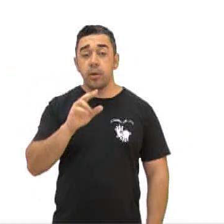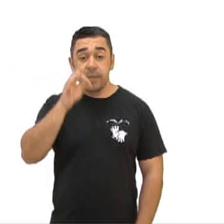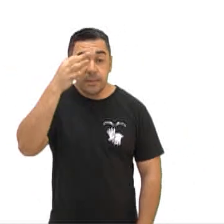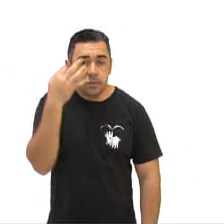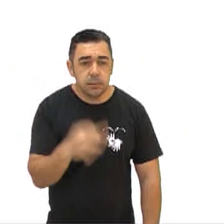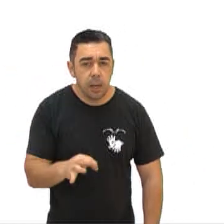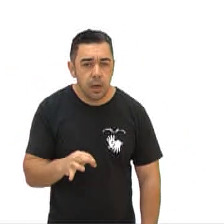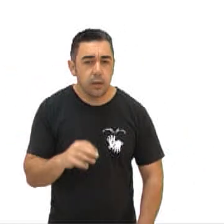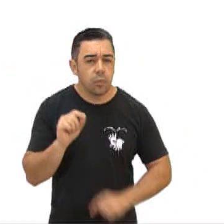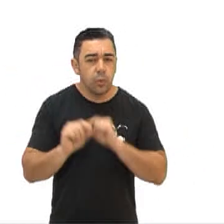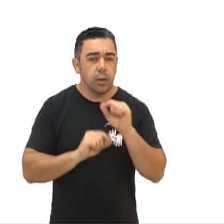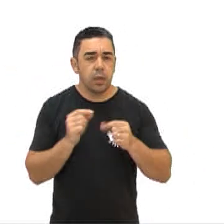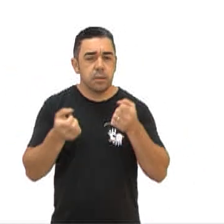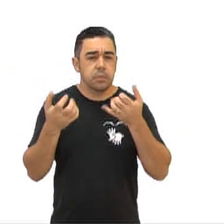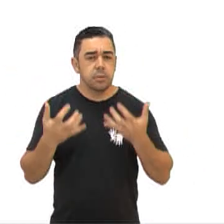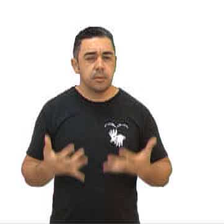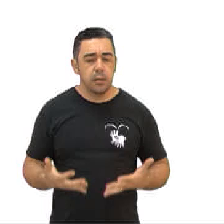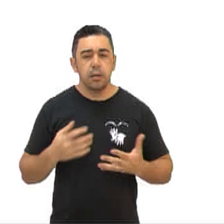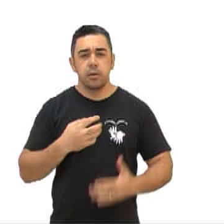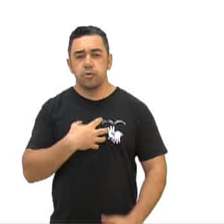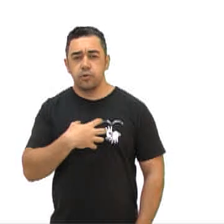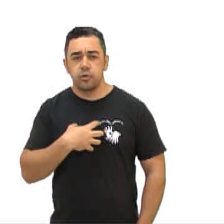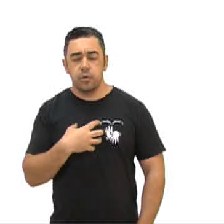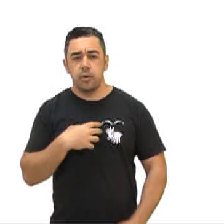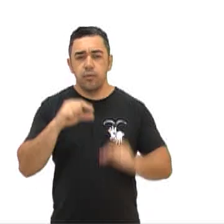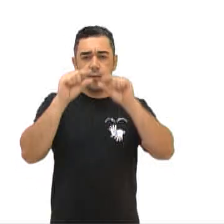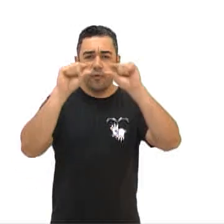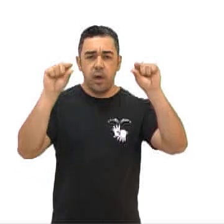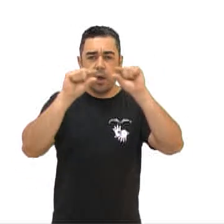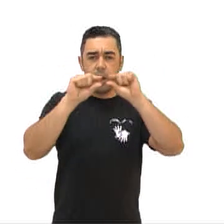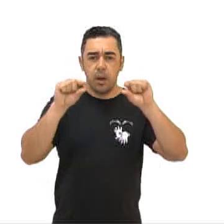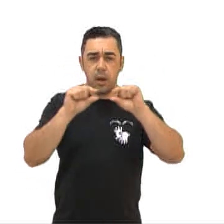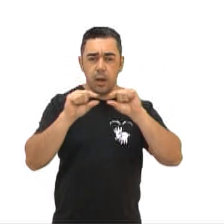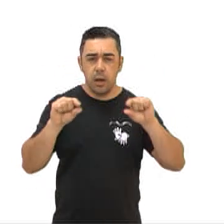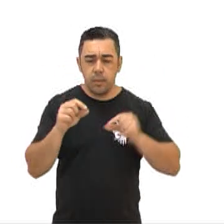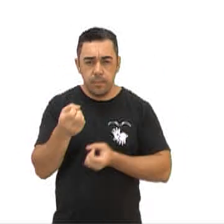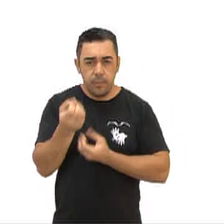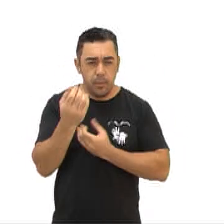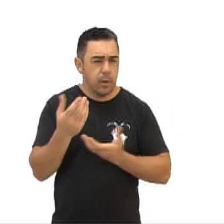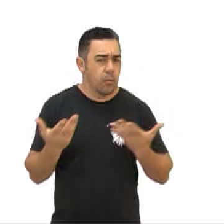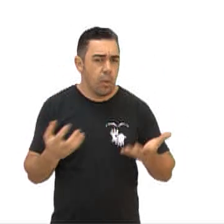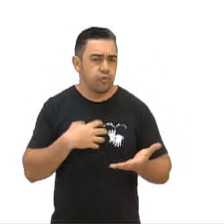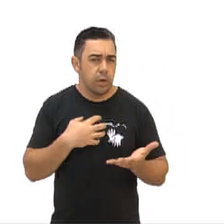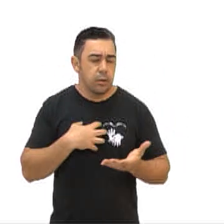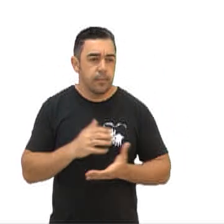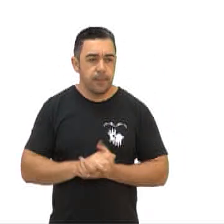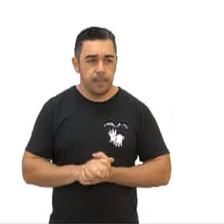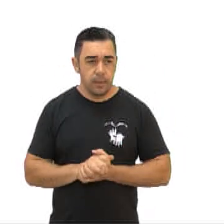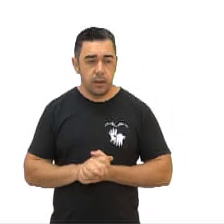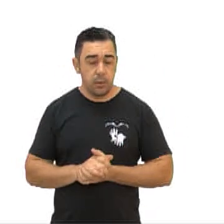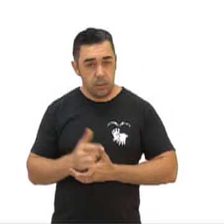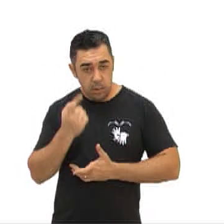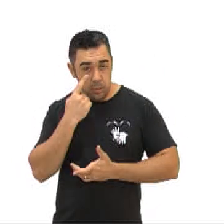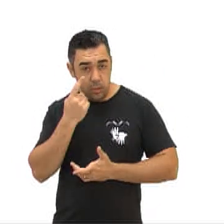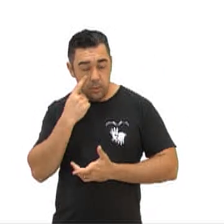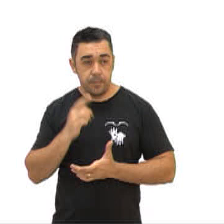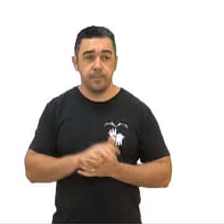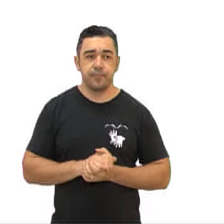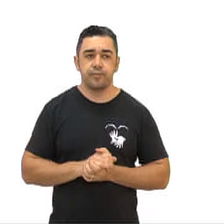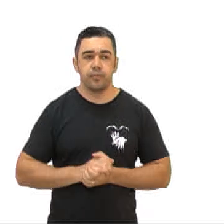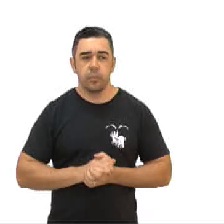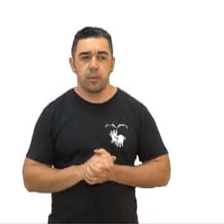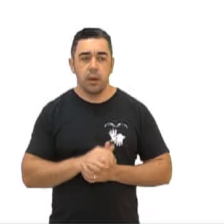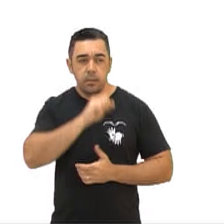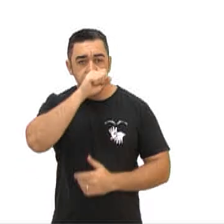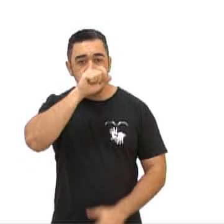opção que define a forma dos versos do poema. Que forma poética é essa? Vou ler com vocês o recorte.